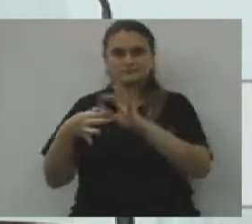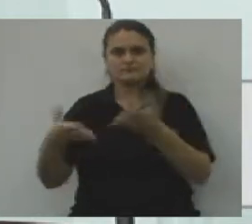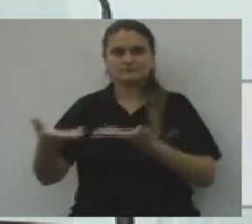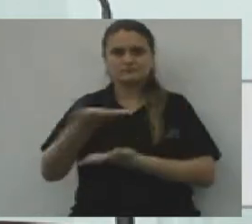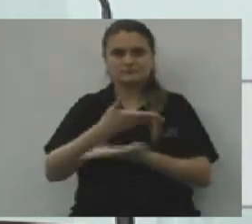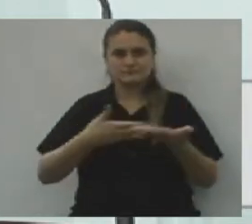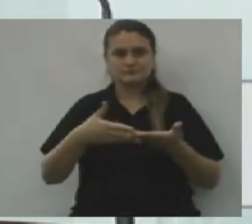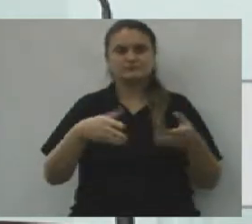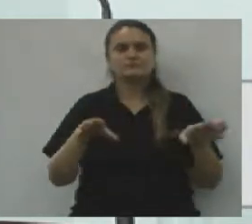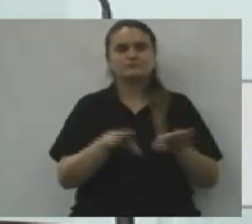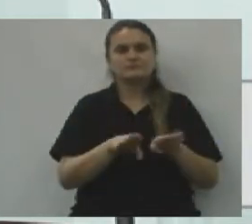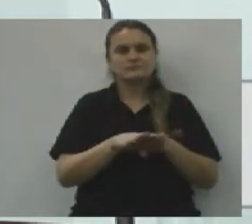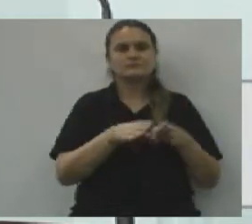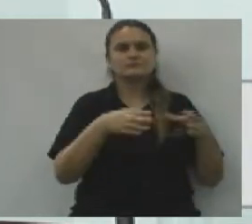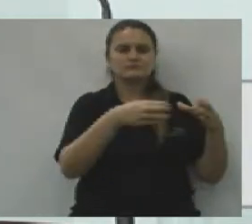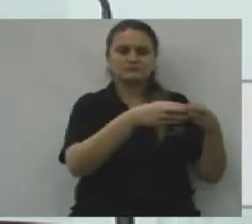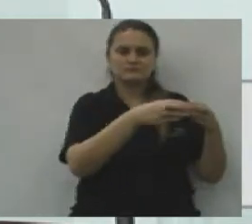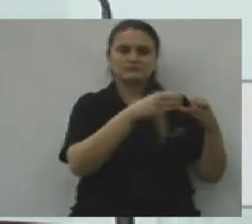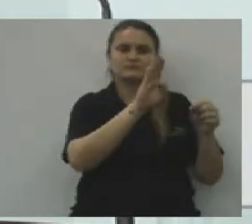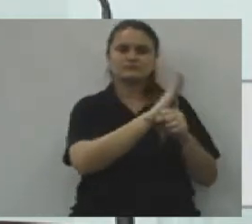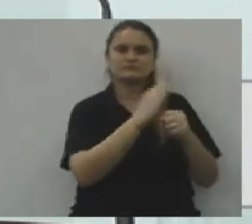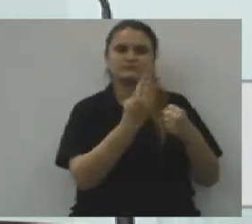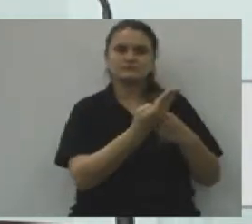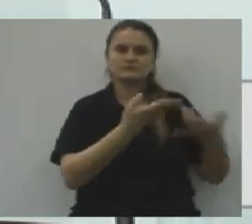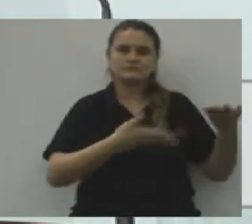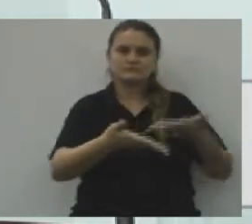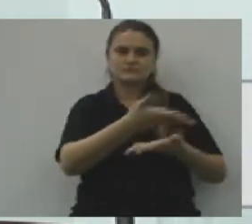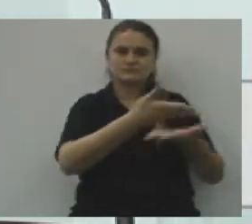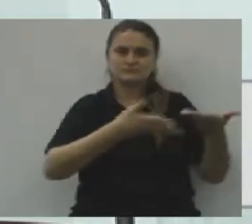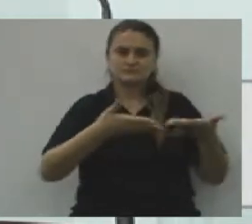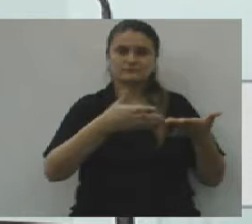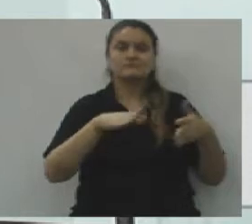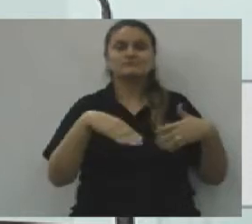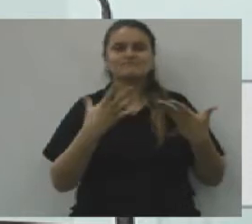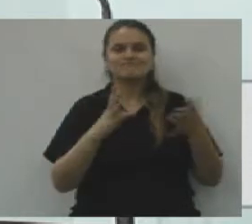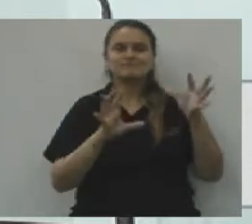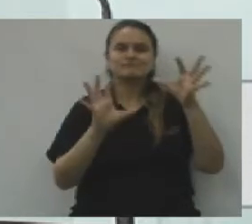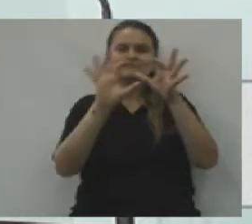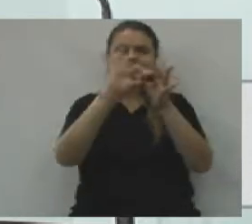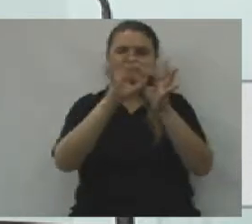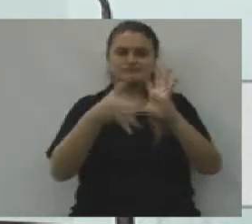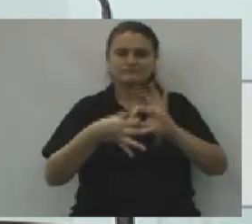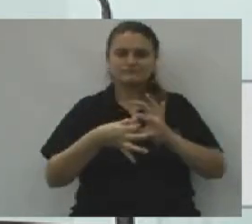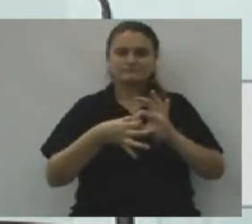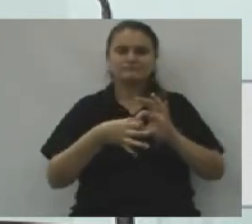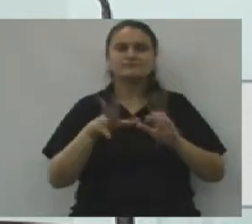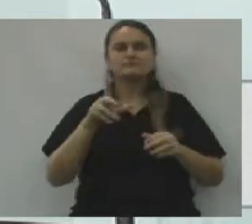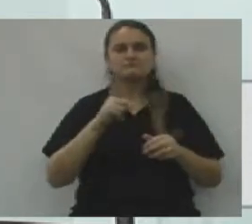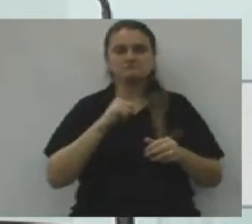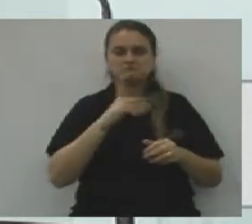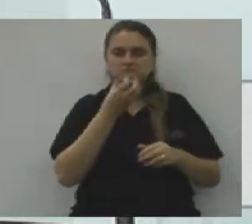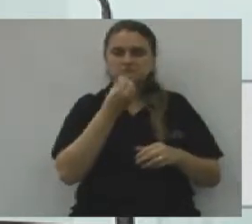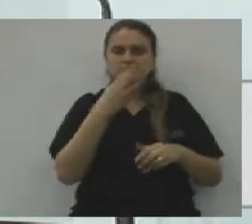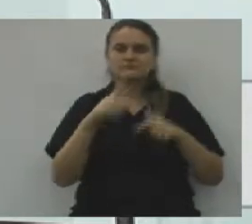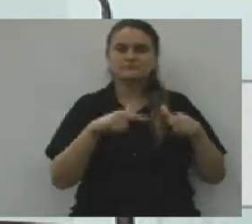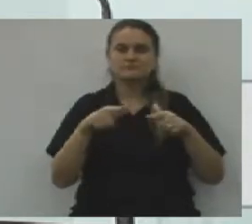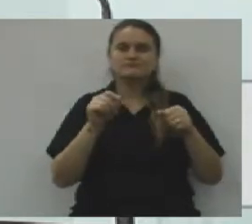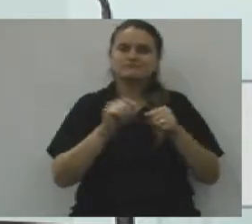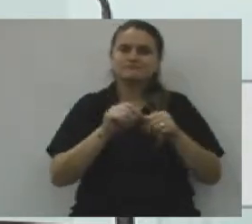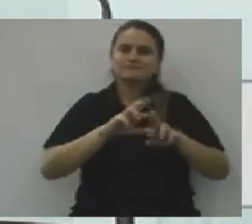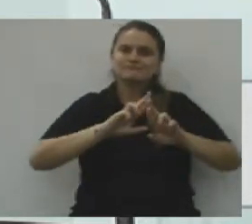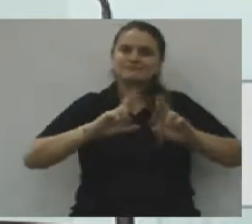e os conselhos comunitários. Portanto, essa rede ativada e trabalhada faz a diferença.